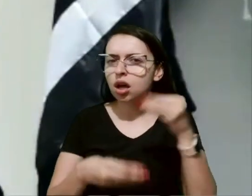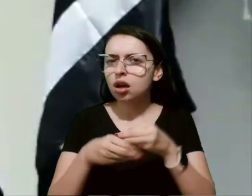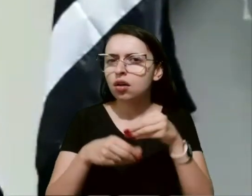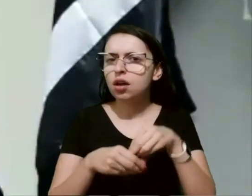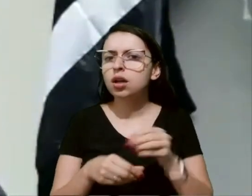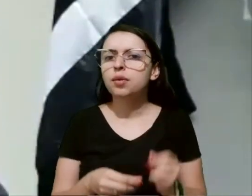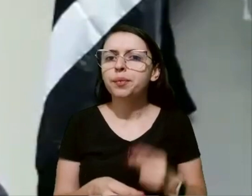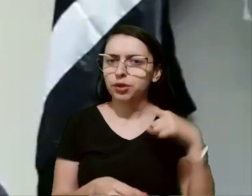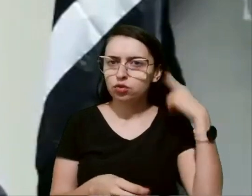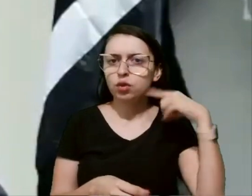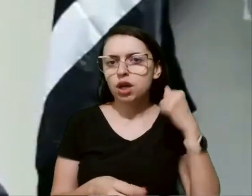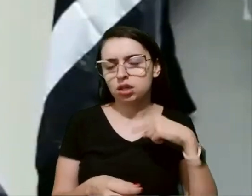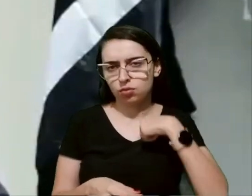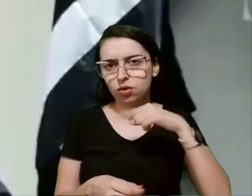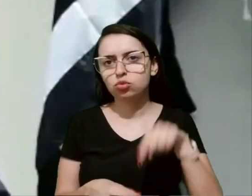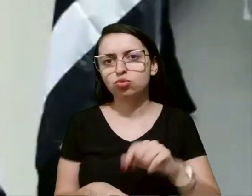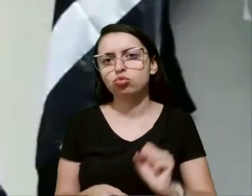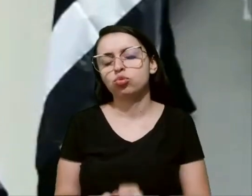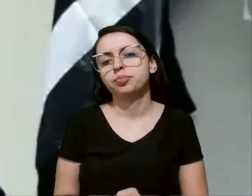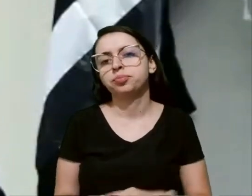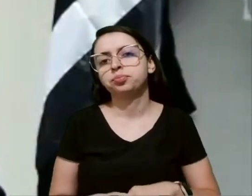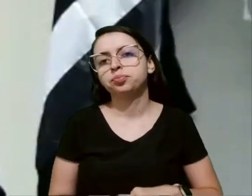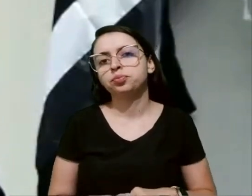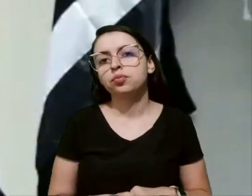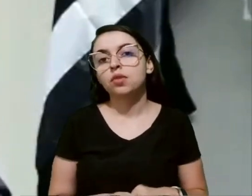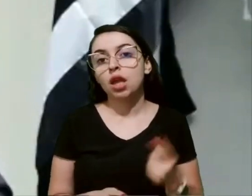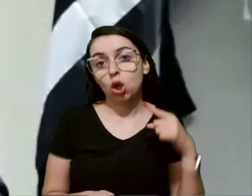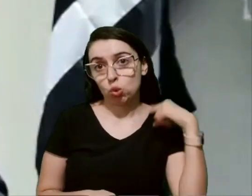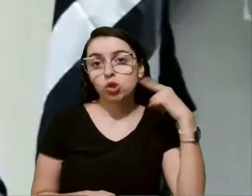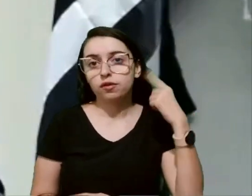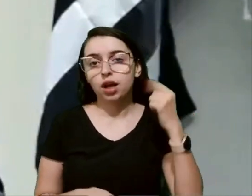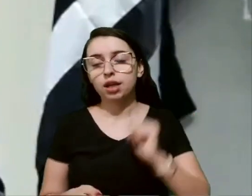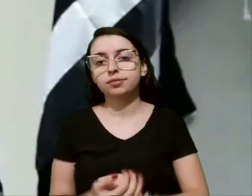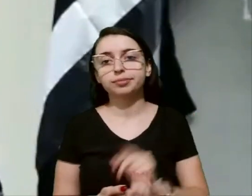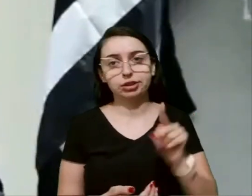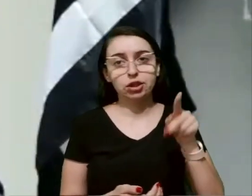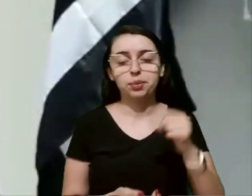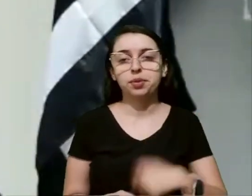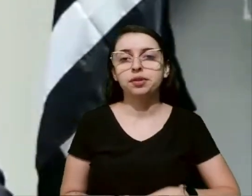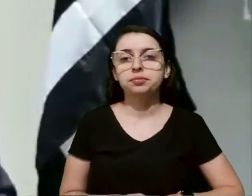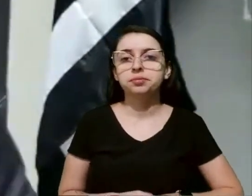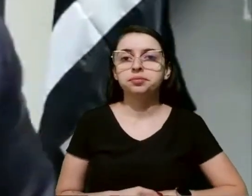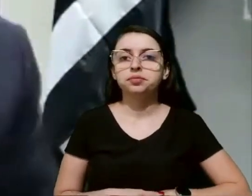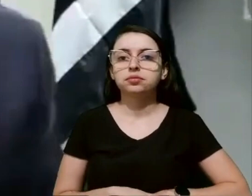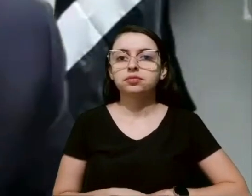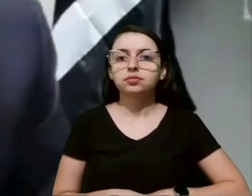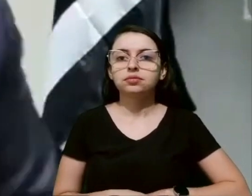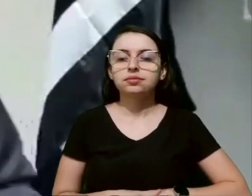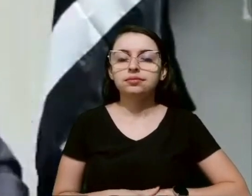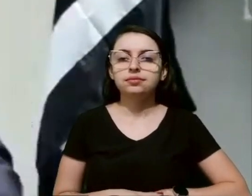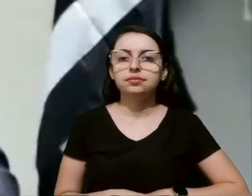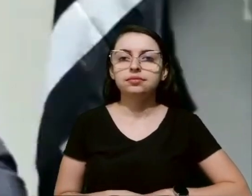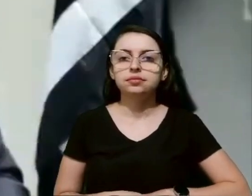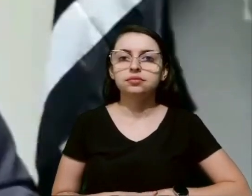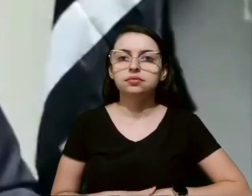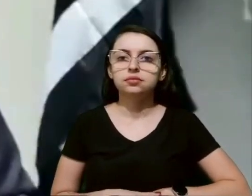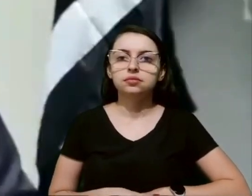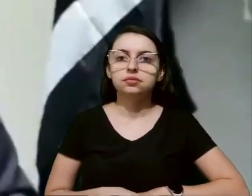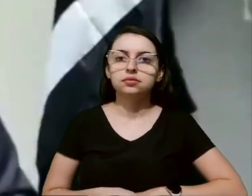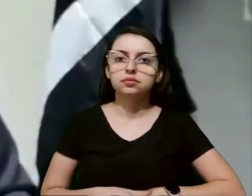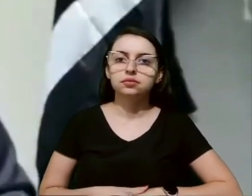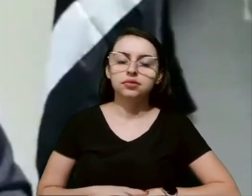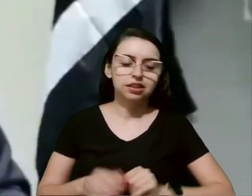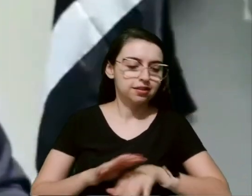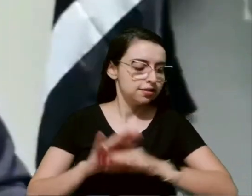de procedência. Eu era advogado, né, sou ainda. Então, sou, não é ainda, eu continuarei sendo. E, não